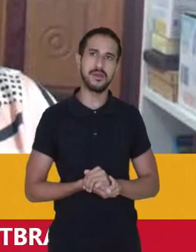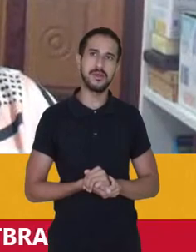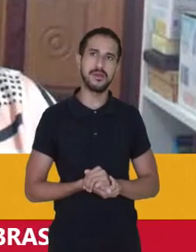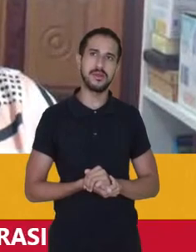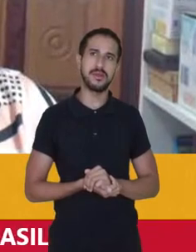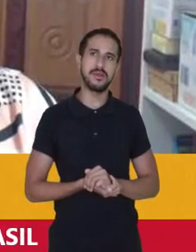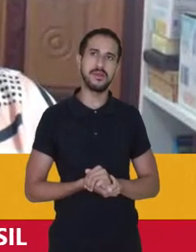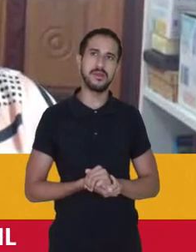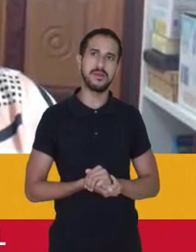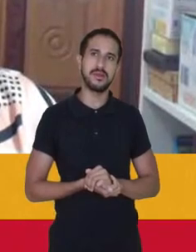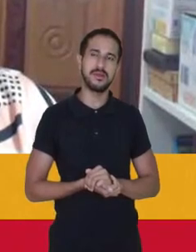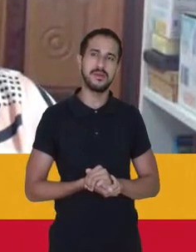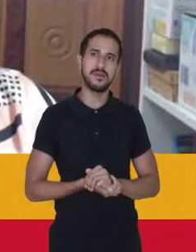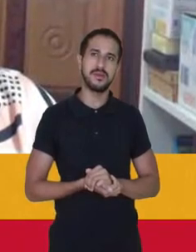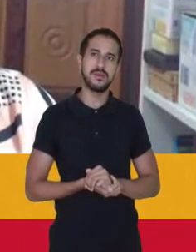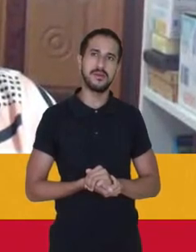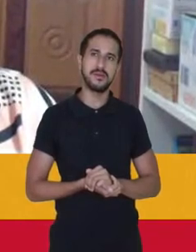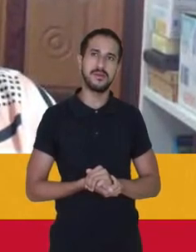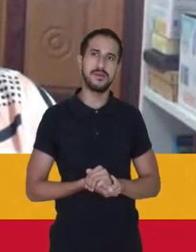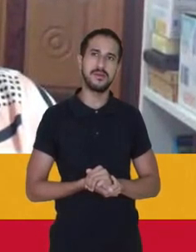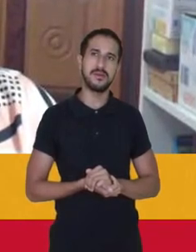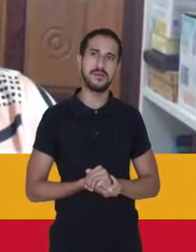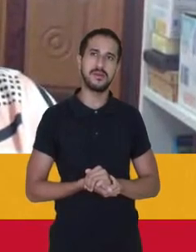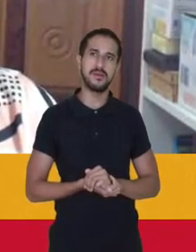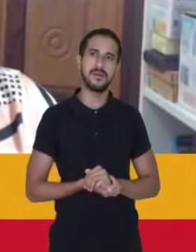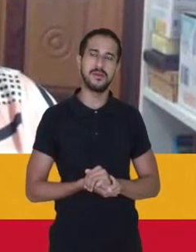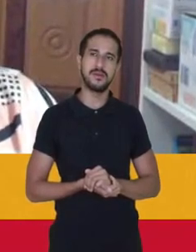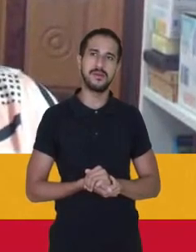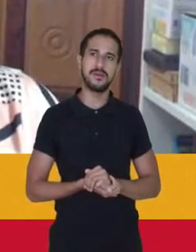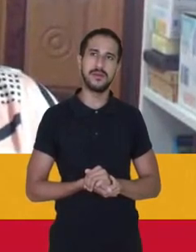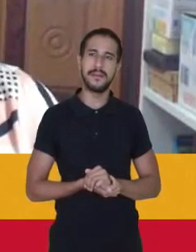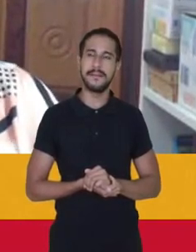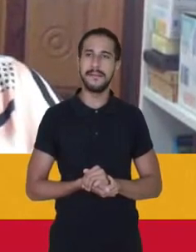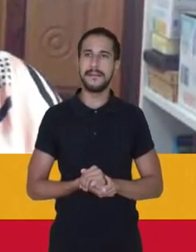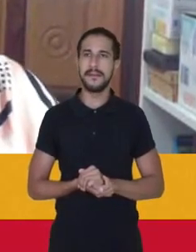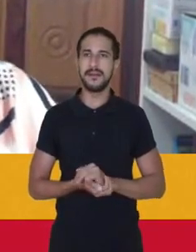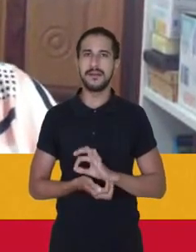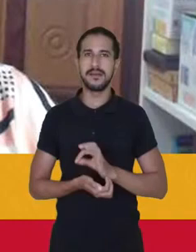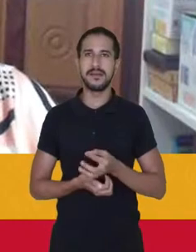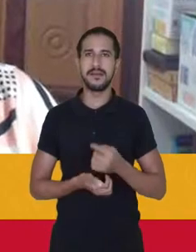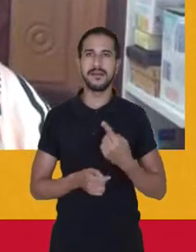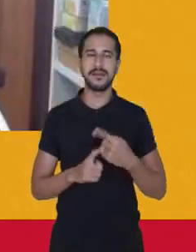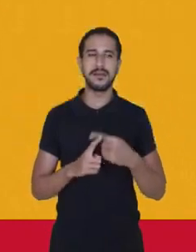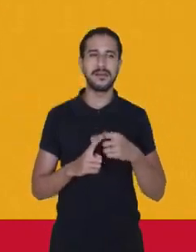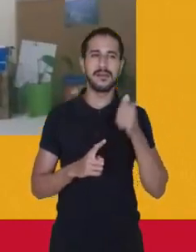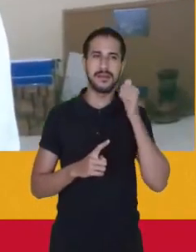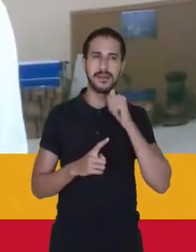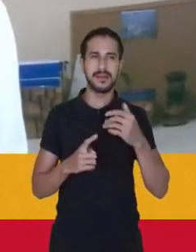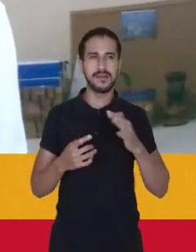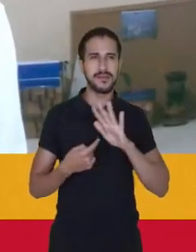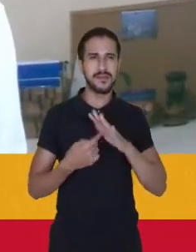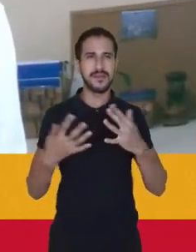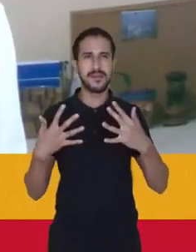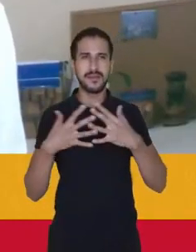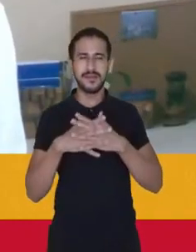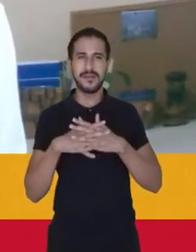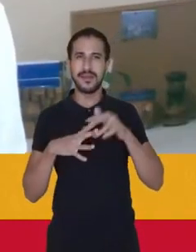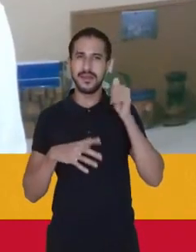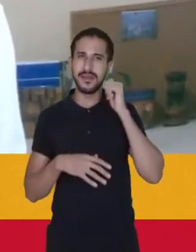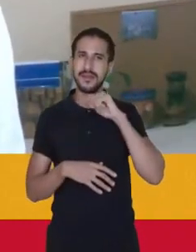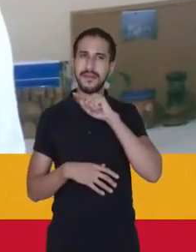A Givânia disse que é difícil falar depois de mim, é difícil falar depois dela, né? Porque ela complexifica, né, o leque,